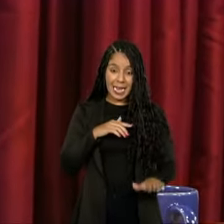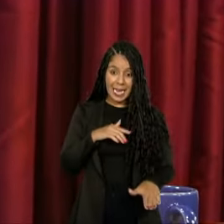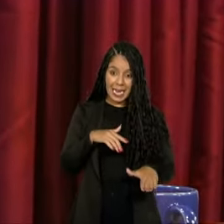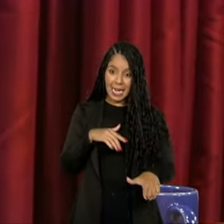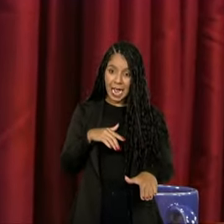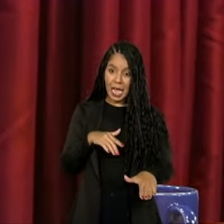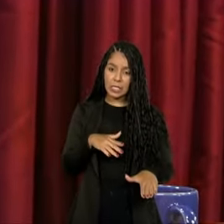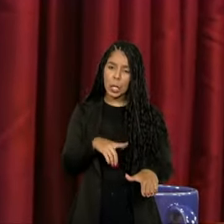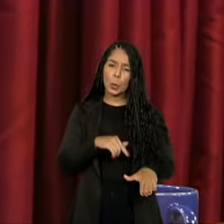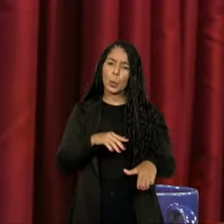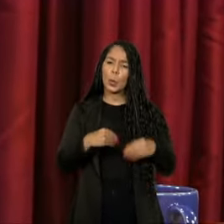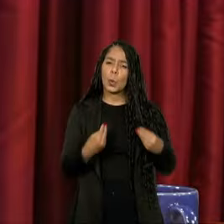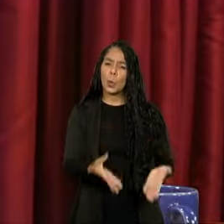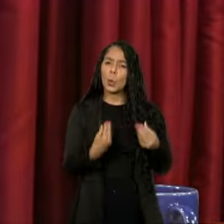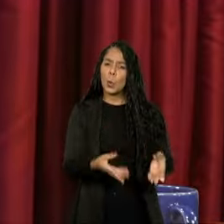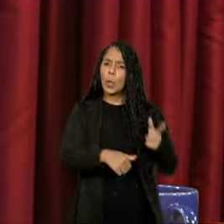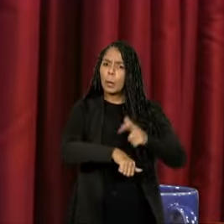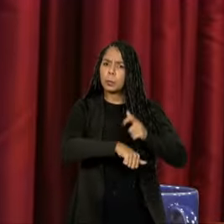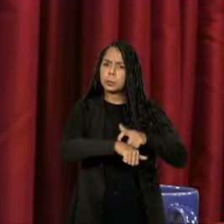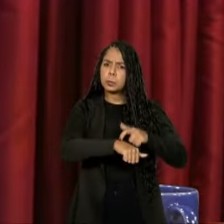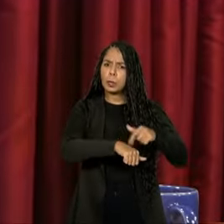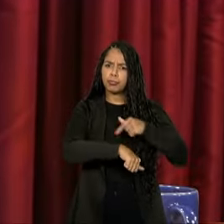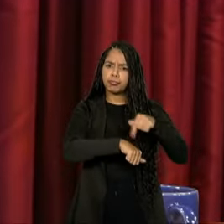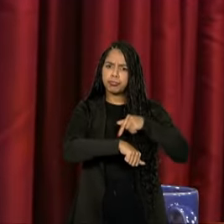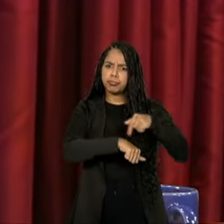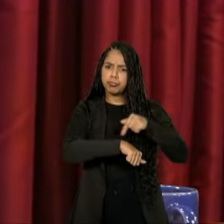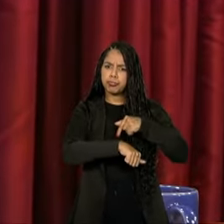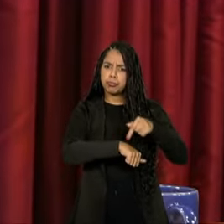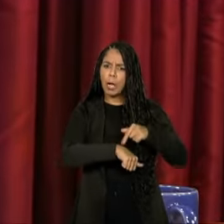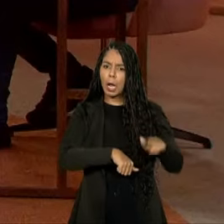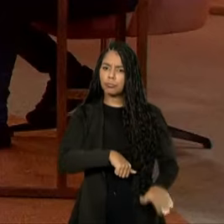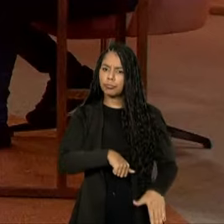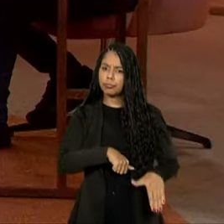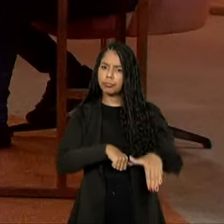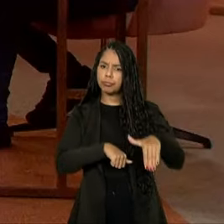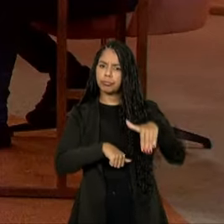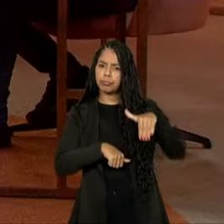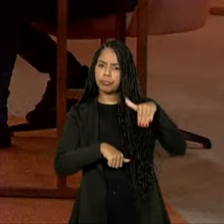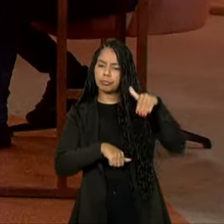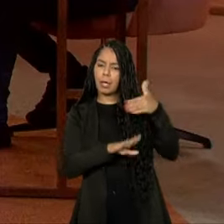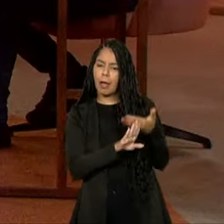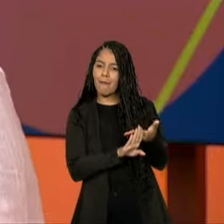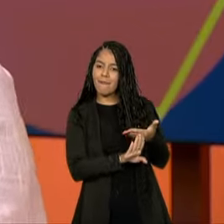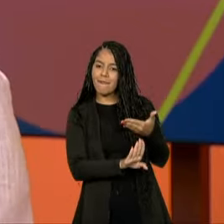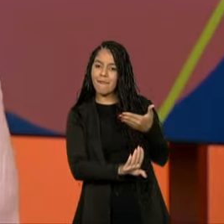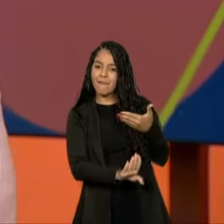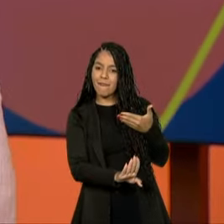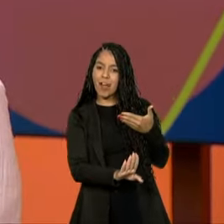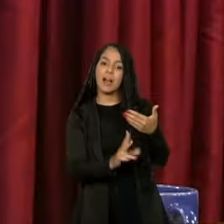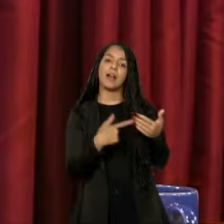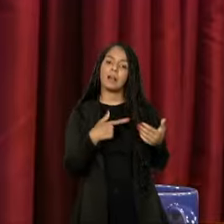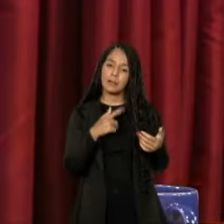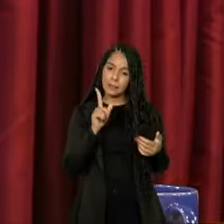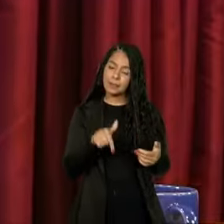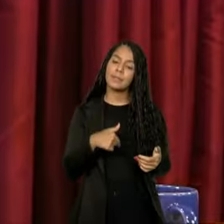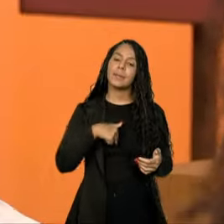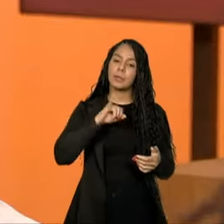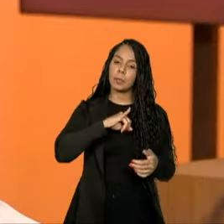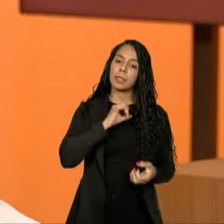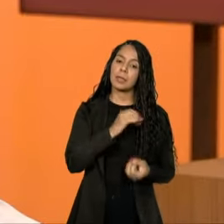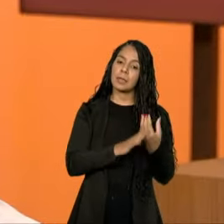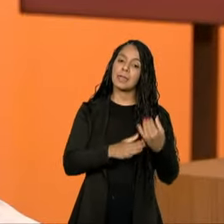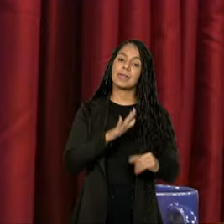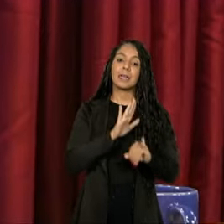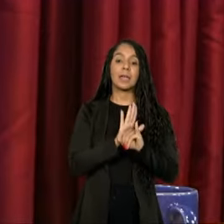ficando adulta, a relação, às vezes, pode dar uma afastada. É importante, né? Dar uma afastada para criar identidade. É lógico, também acho. Mas aí